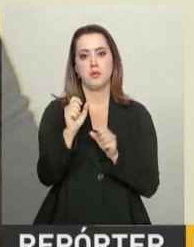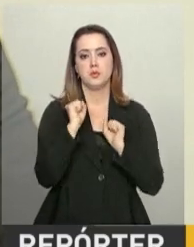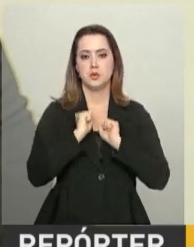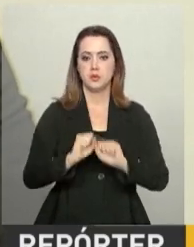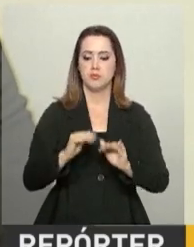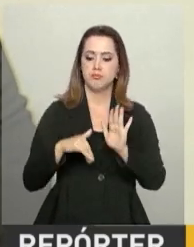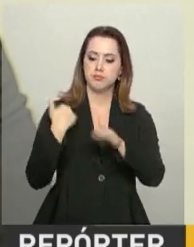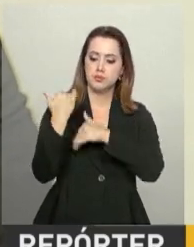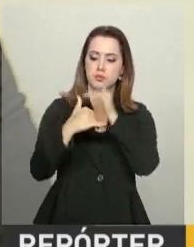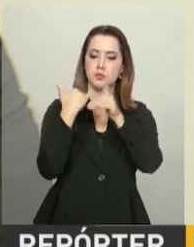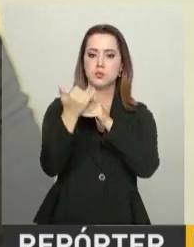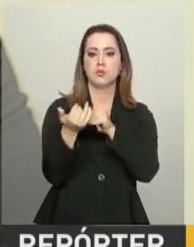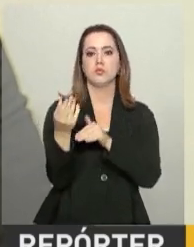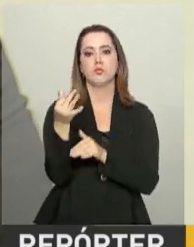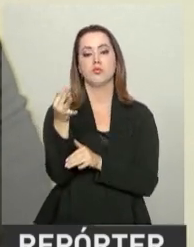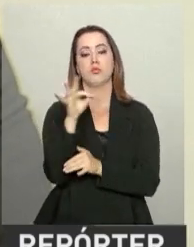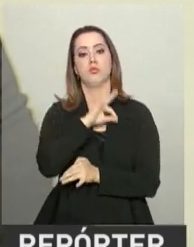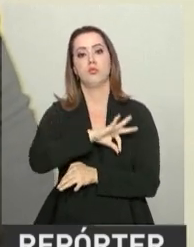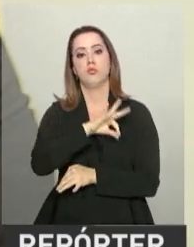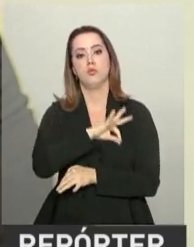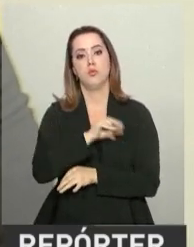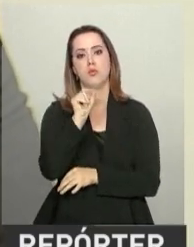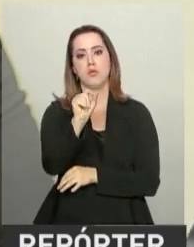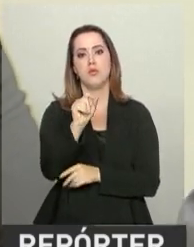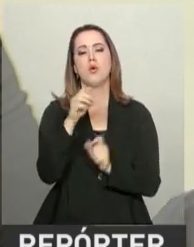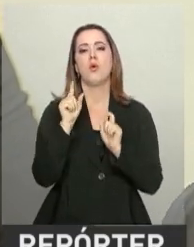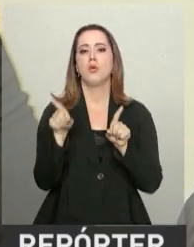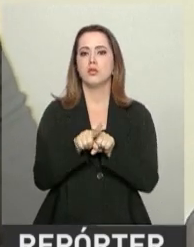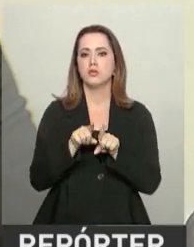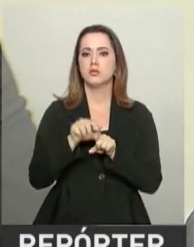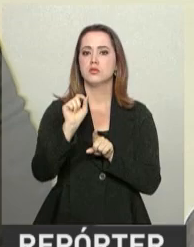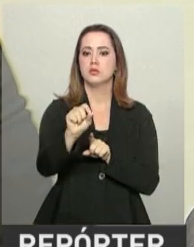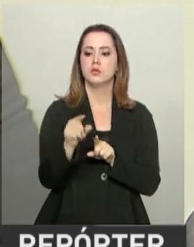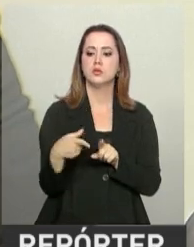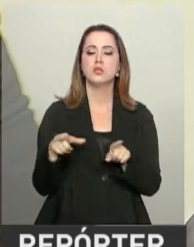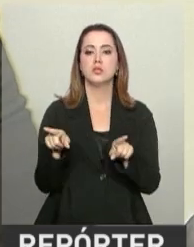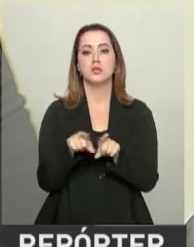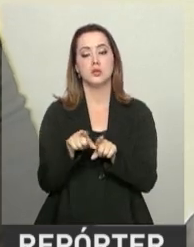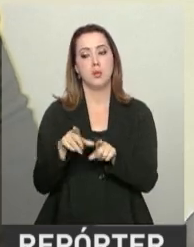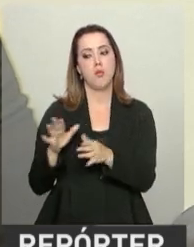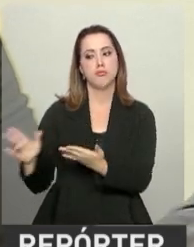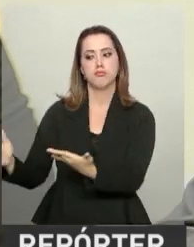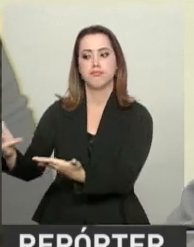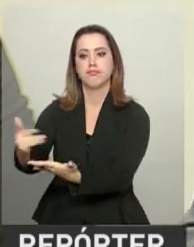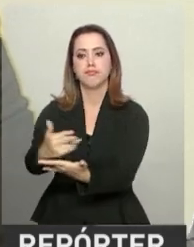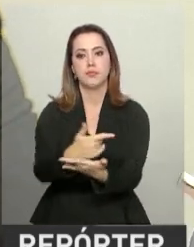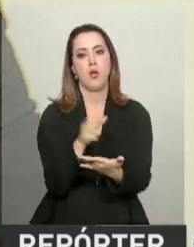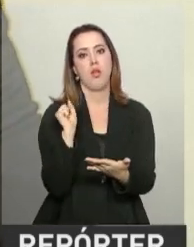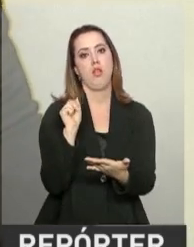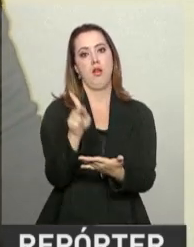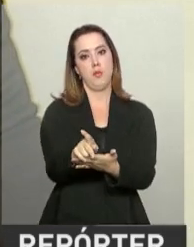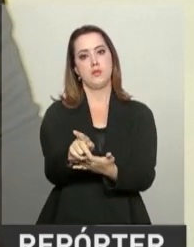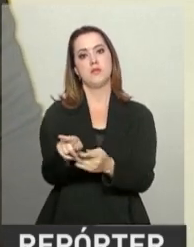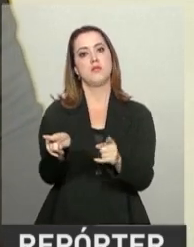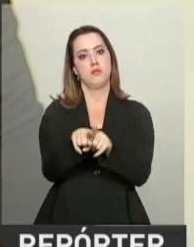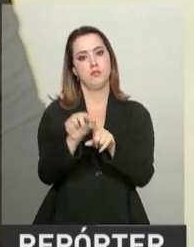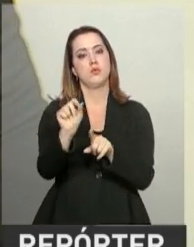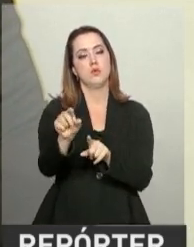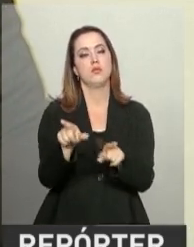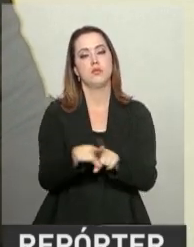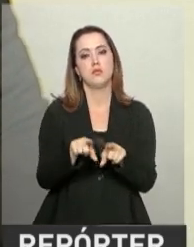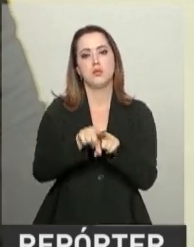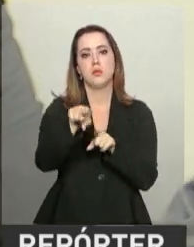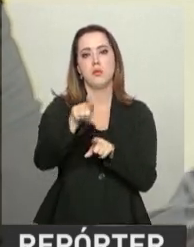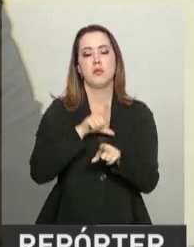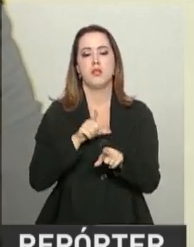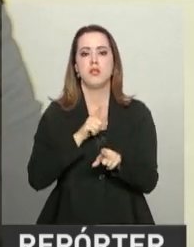esse crescimento da massa salarial, né, o que também, por sua vez, impacta a própria arrecadação da Previdência. Então, veja que, né, há